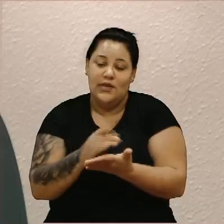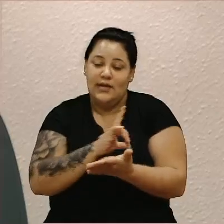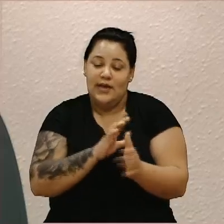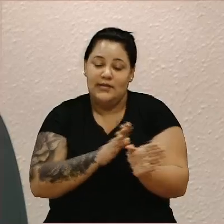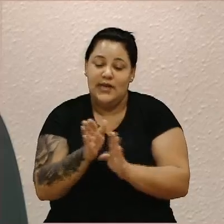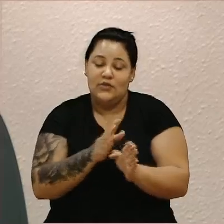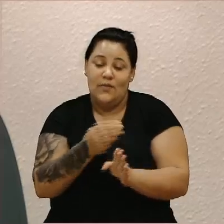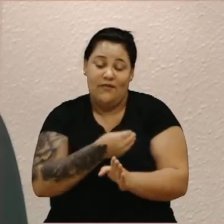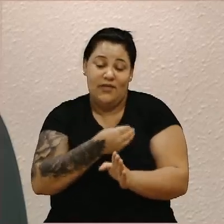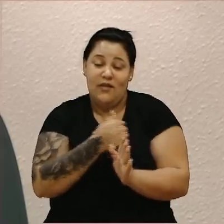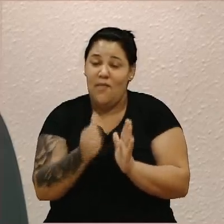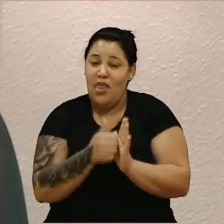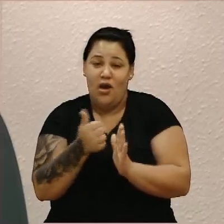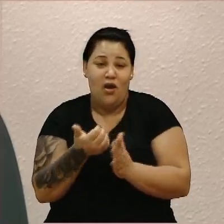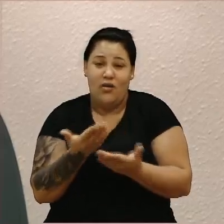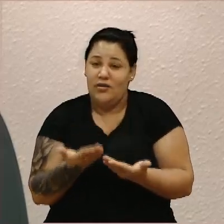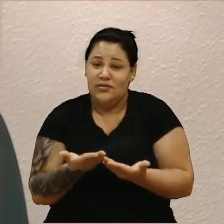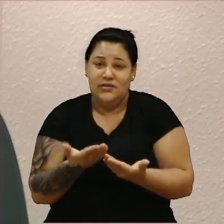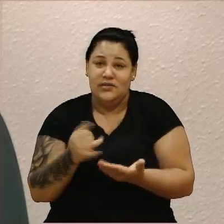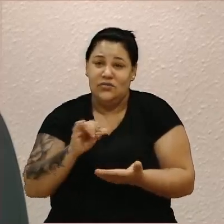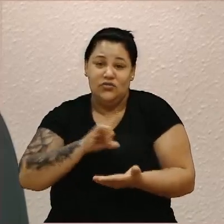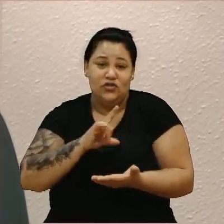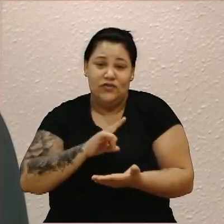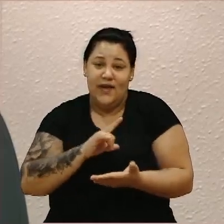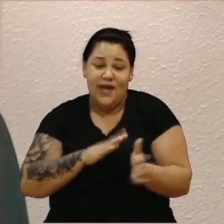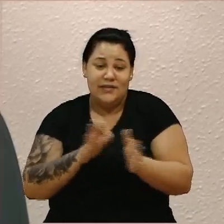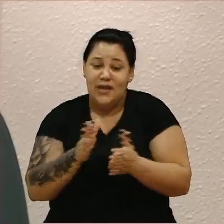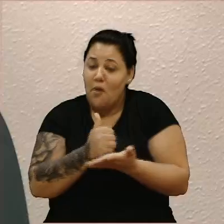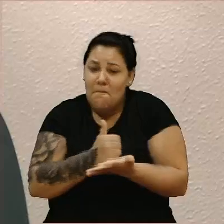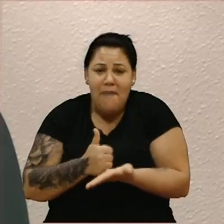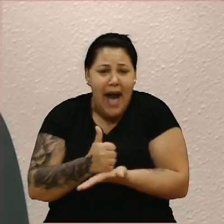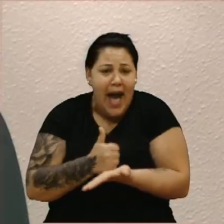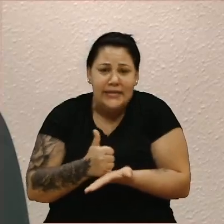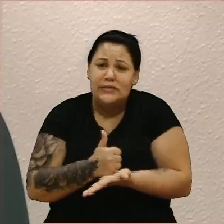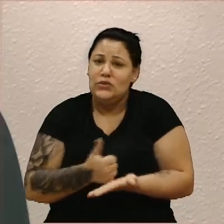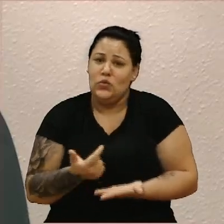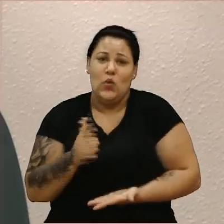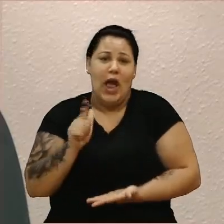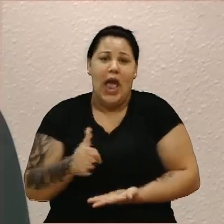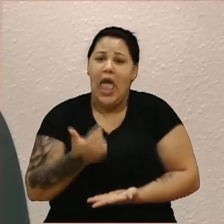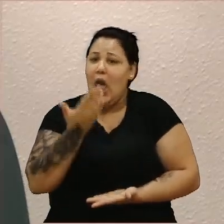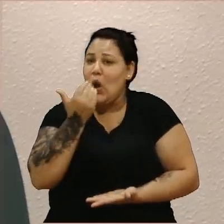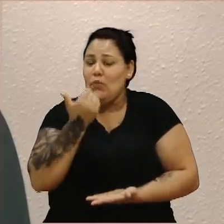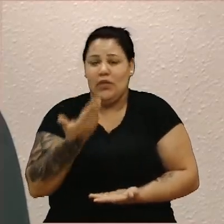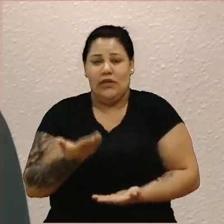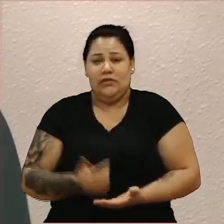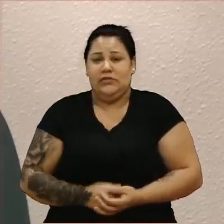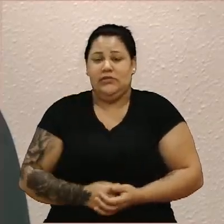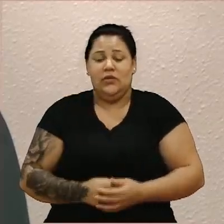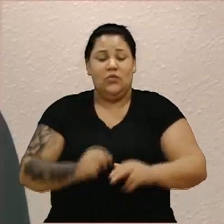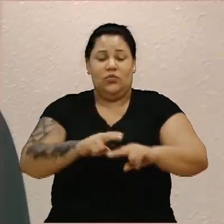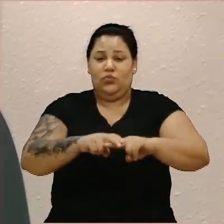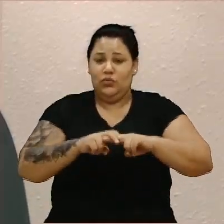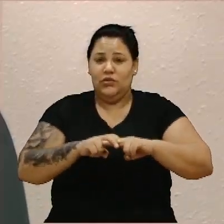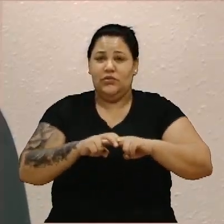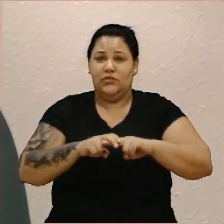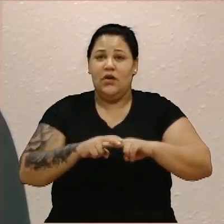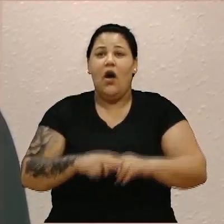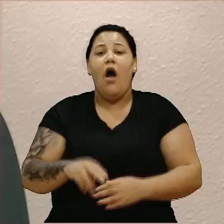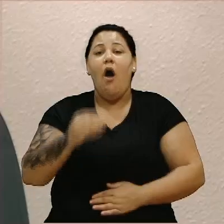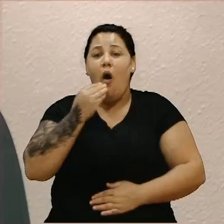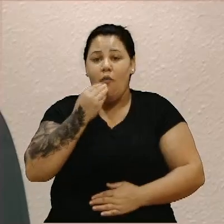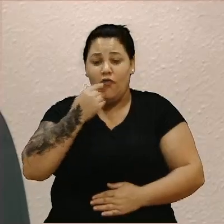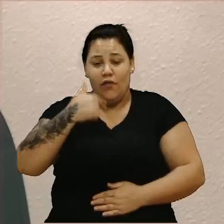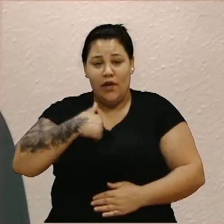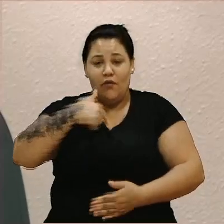vida digna se não tiver acesso ao básico do básico, que é a alimentação, né? Então, por isso, obviamente,